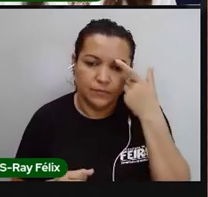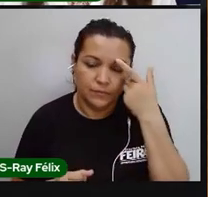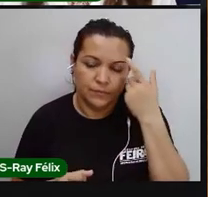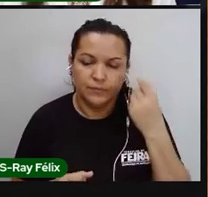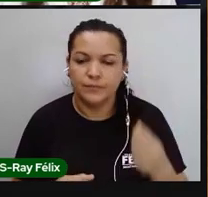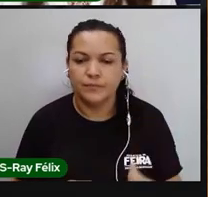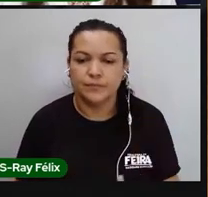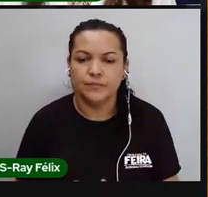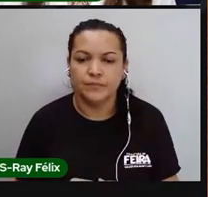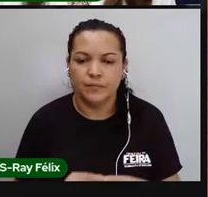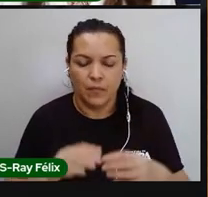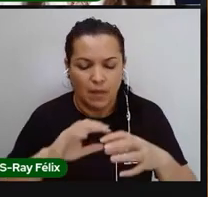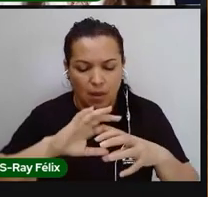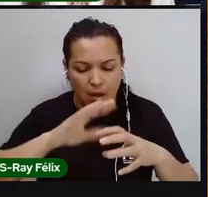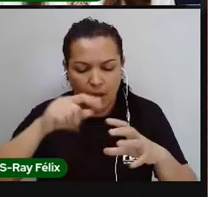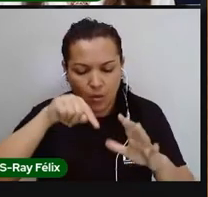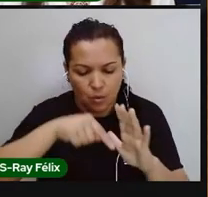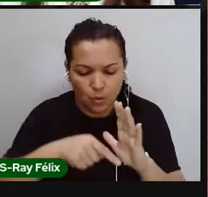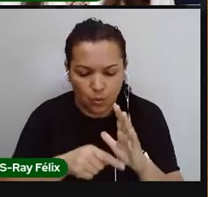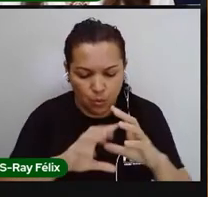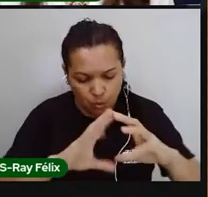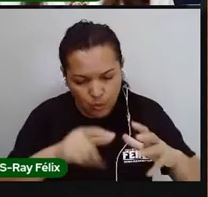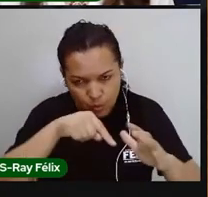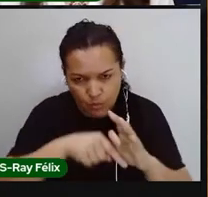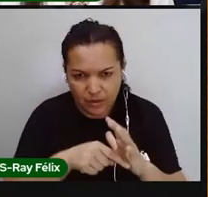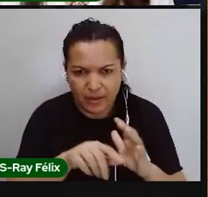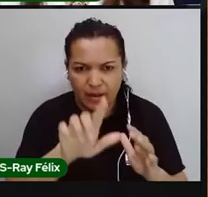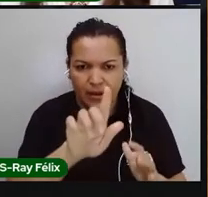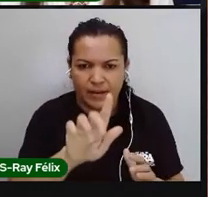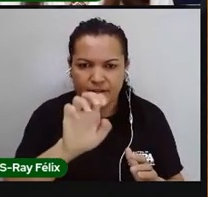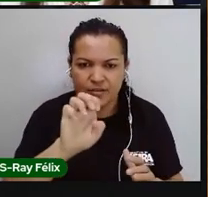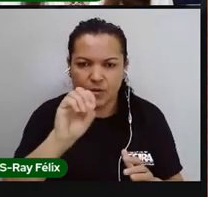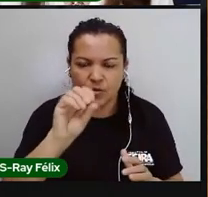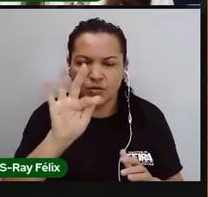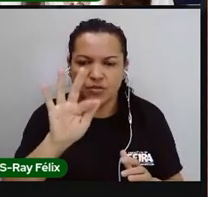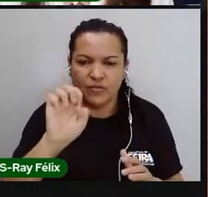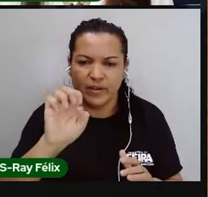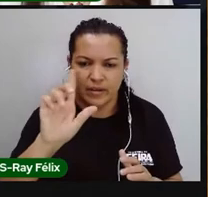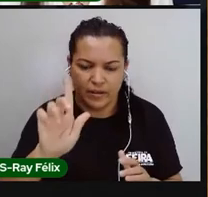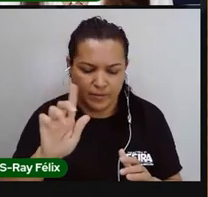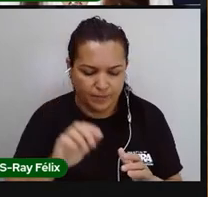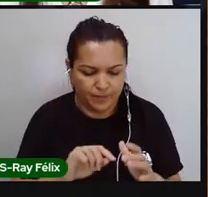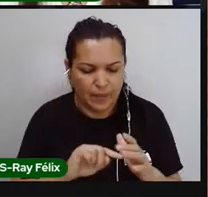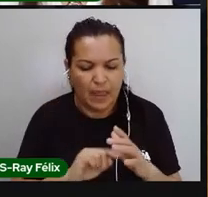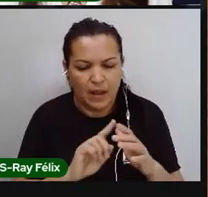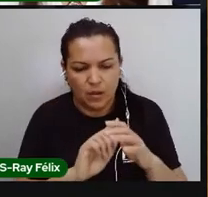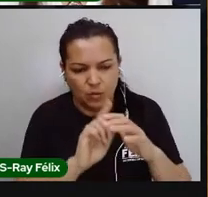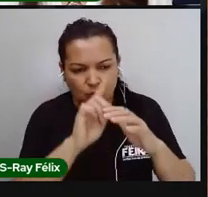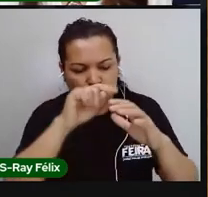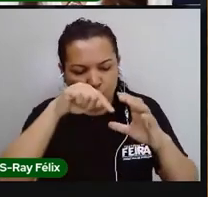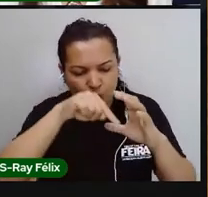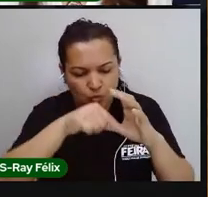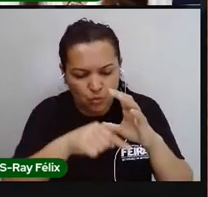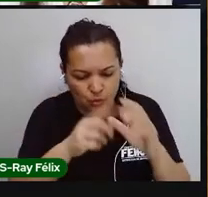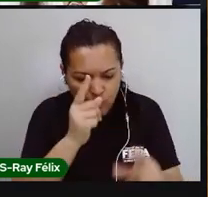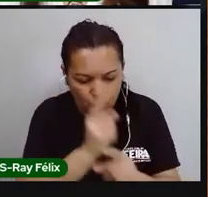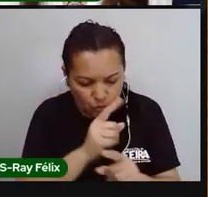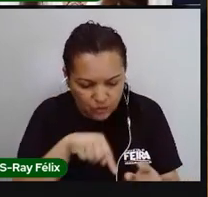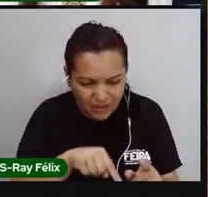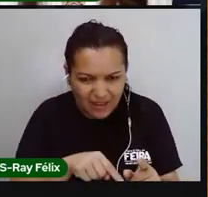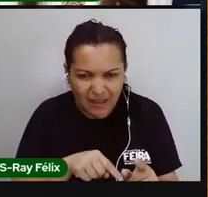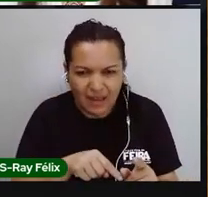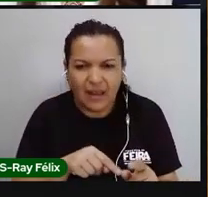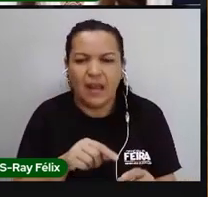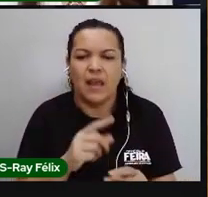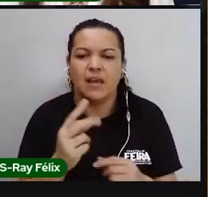A camada interna da Terra é a geosfera. Ela vai da superfície até o centro do planeta. Esta camada